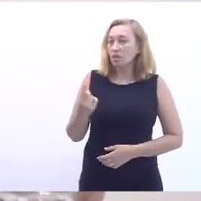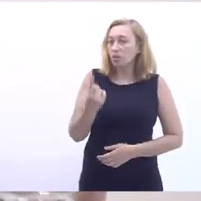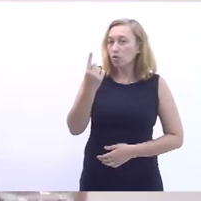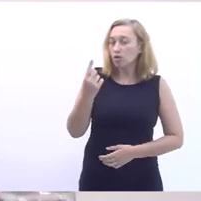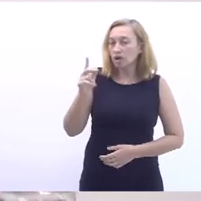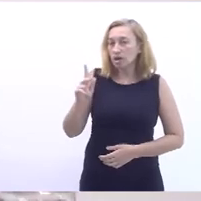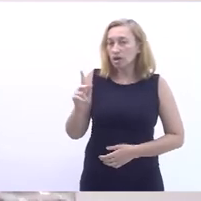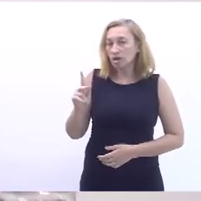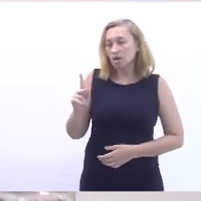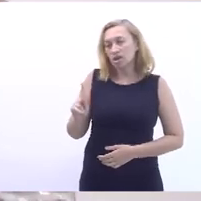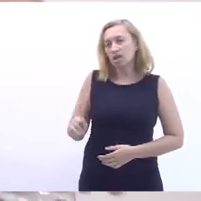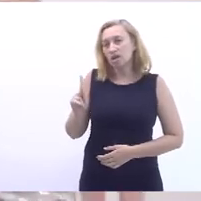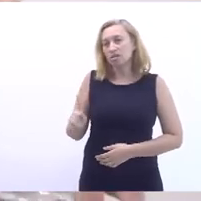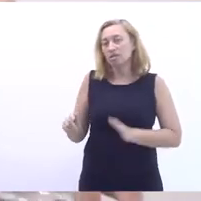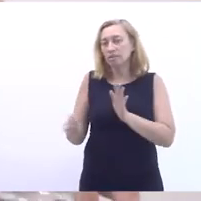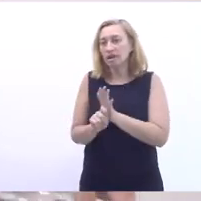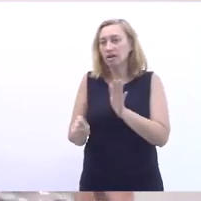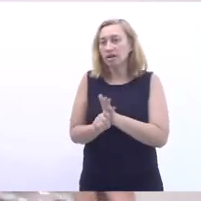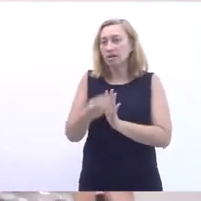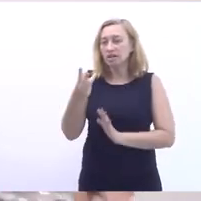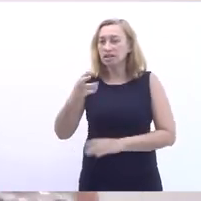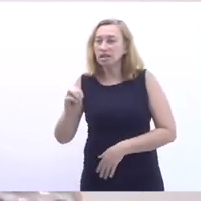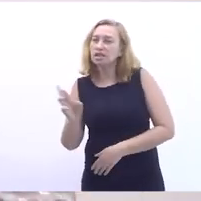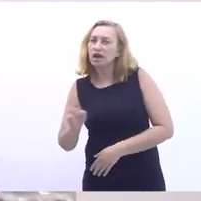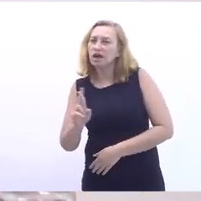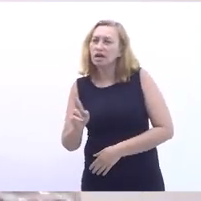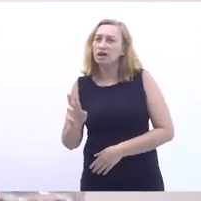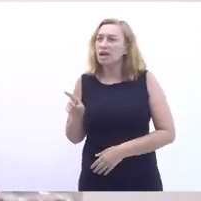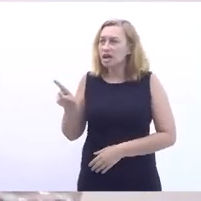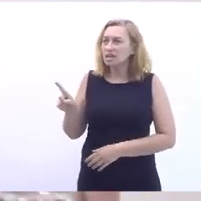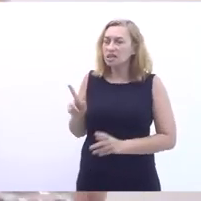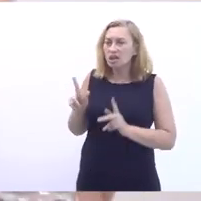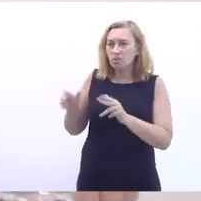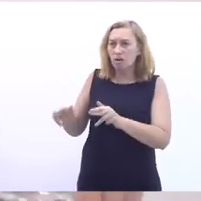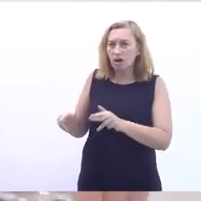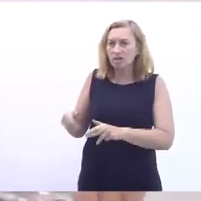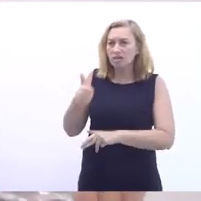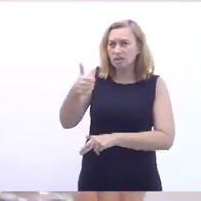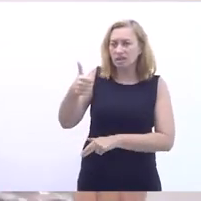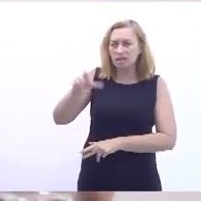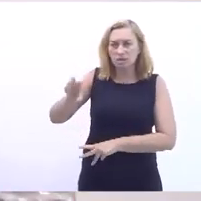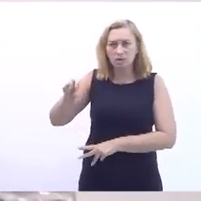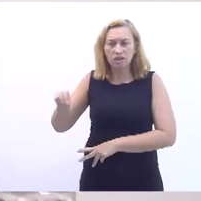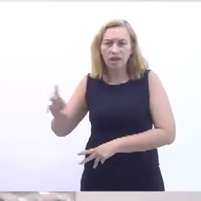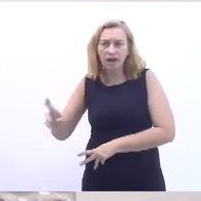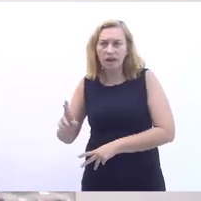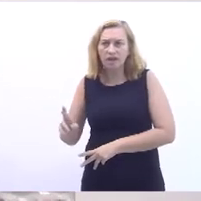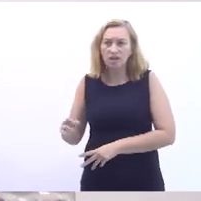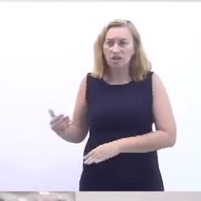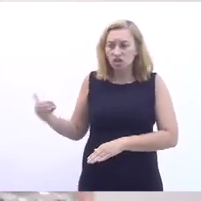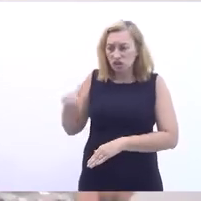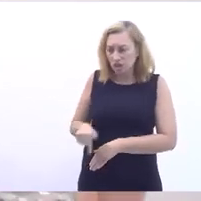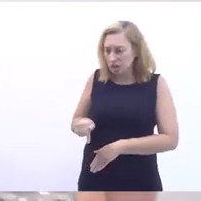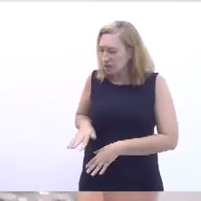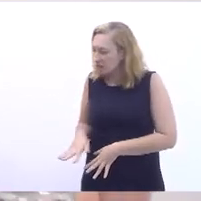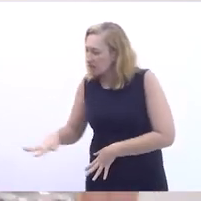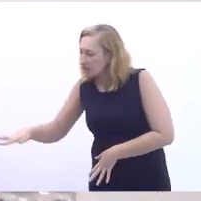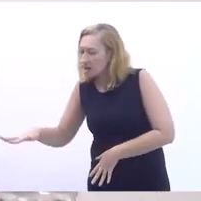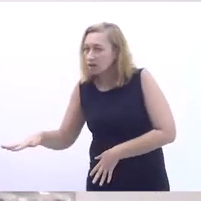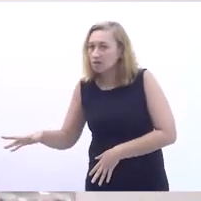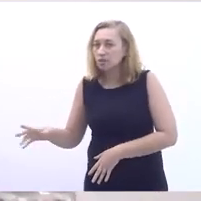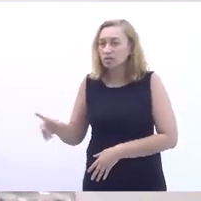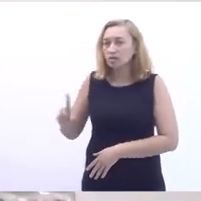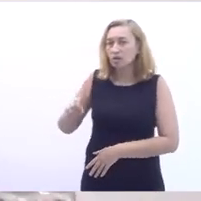30 quando chega em Pedro Juan Caballero esse mesmo quilo custa r$ 150 quando chega aqui na favela do Rio de